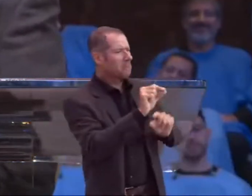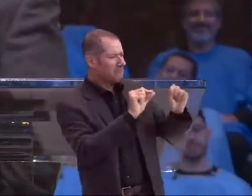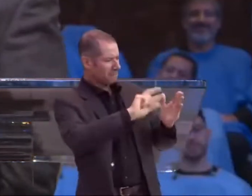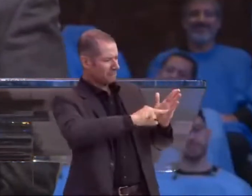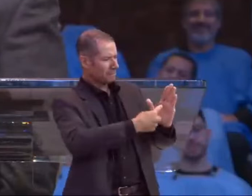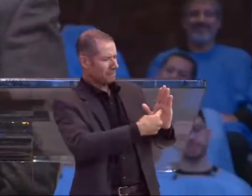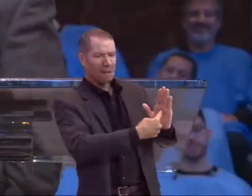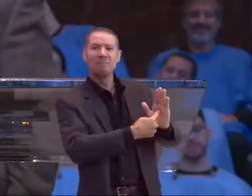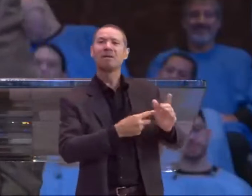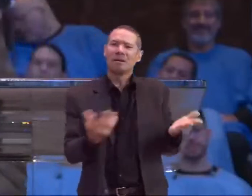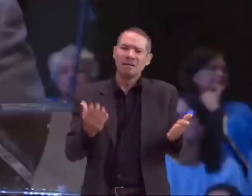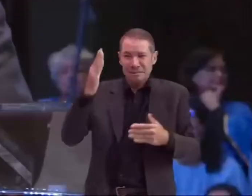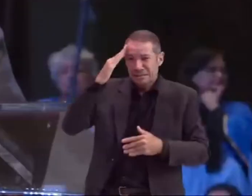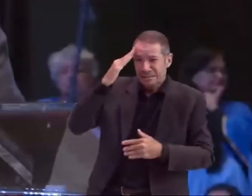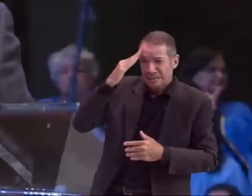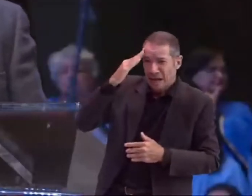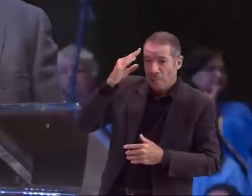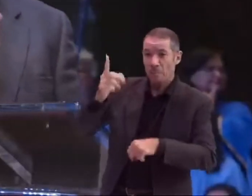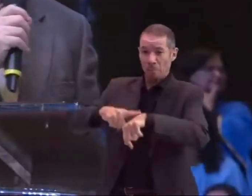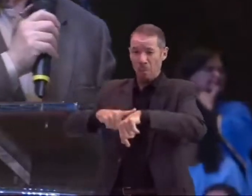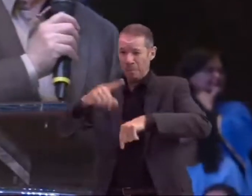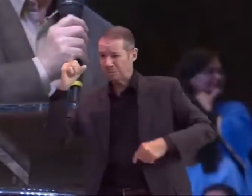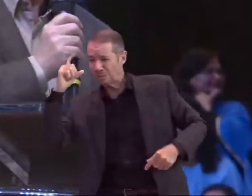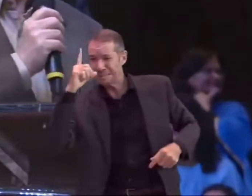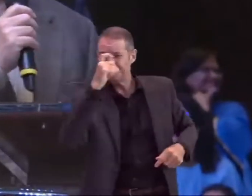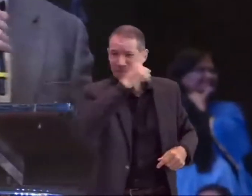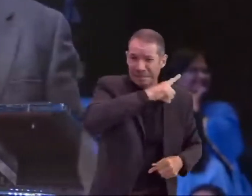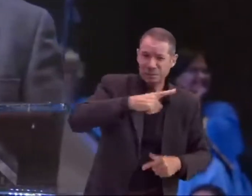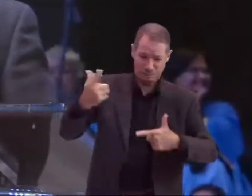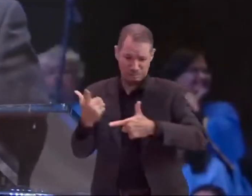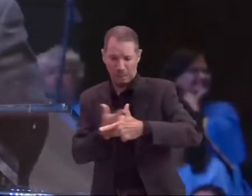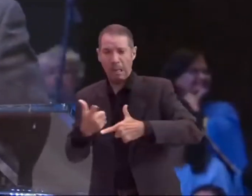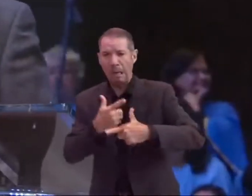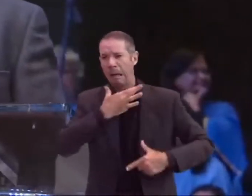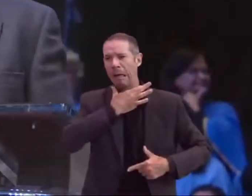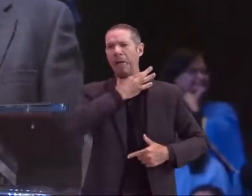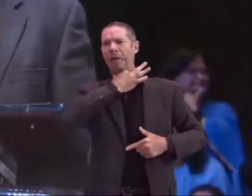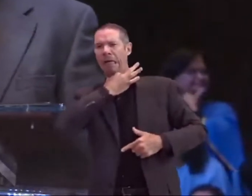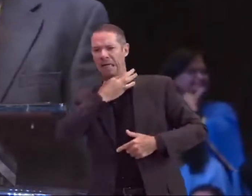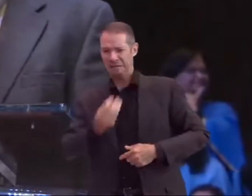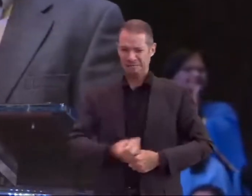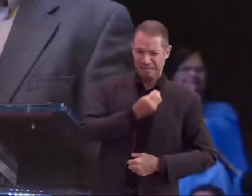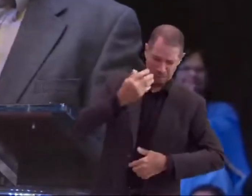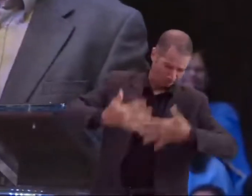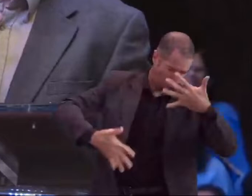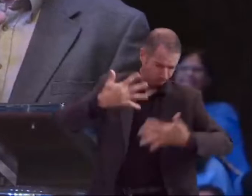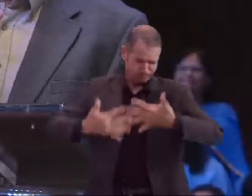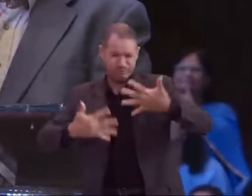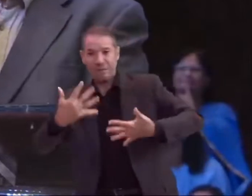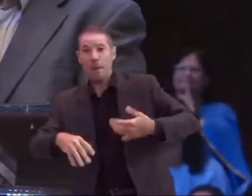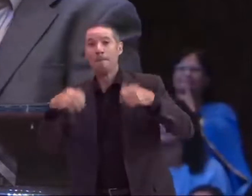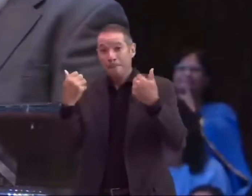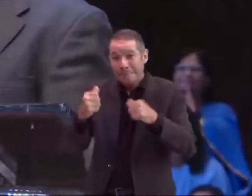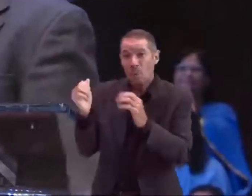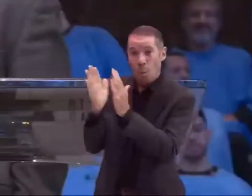dizer com isso? Ele disse assim, sabe, eu estou num momento muito difícil, estou endividado, a minha vida está enrolada, e eu preciso de